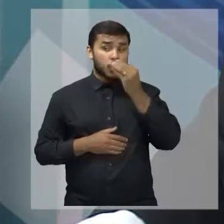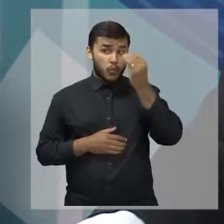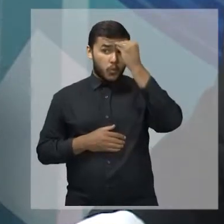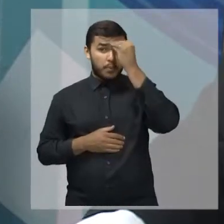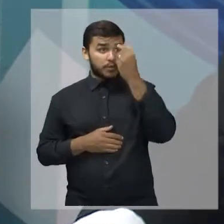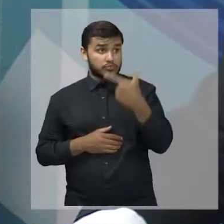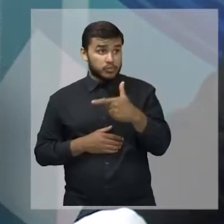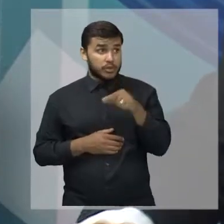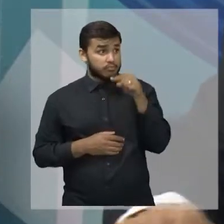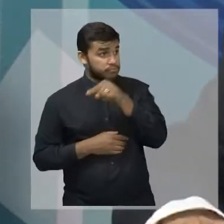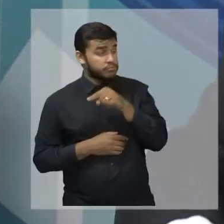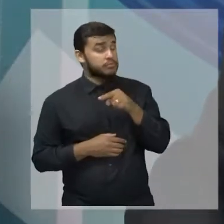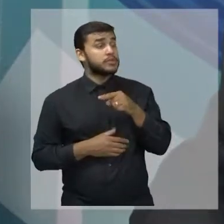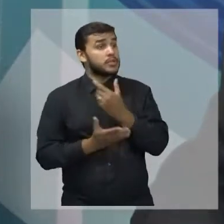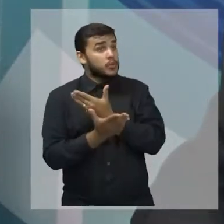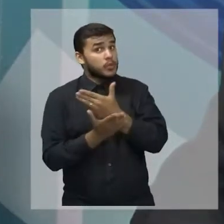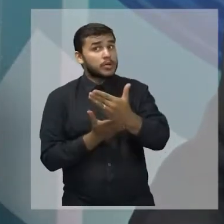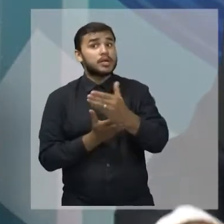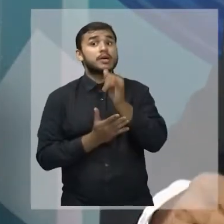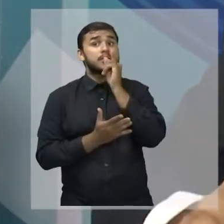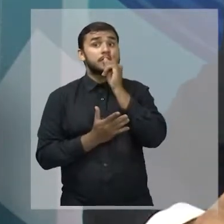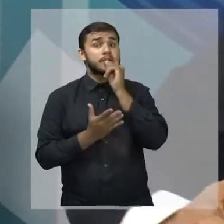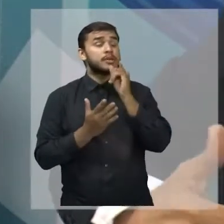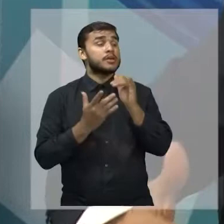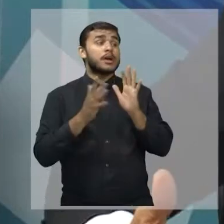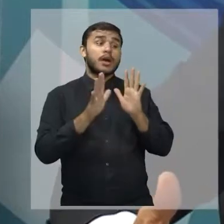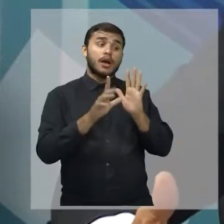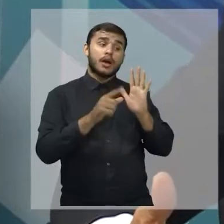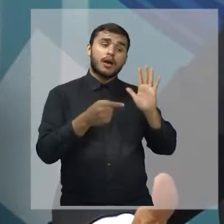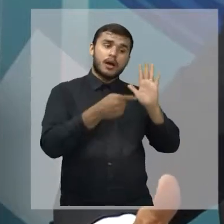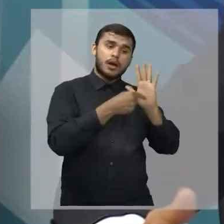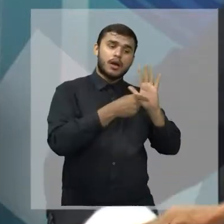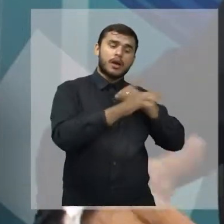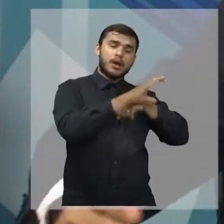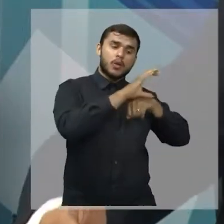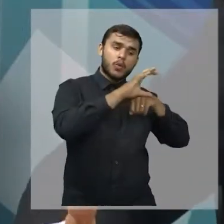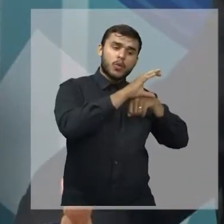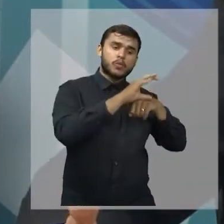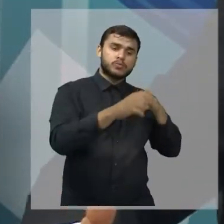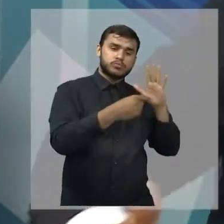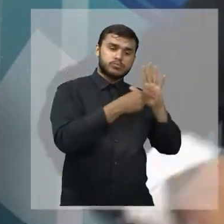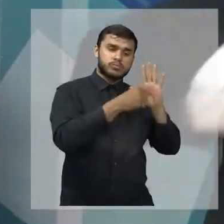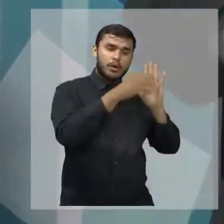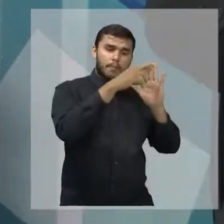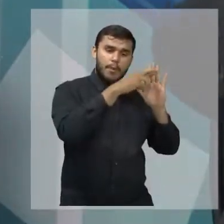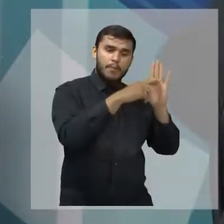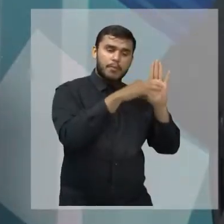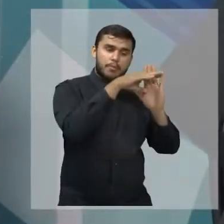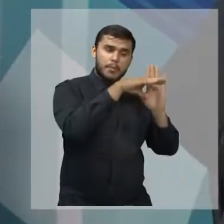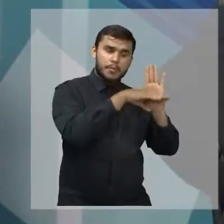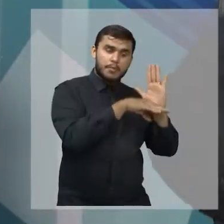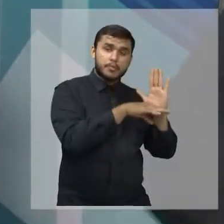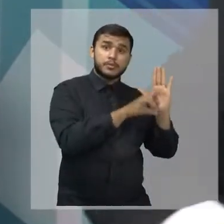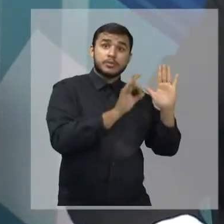princípio. O princípio é diferente da regra jurídica. O princípio exige modulação, ponderação. A regra, quando ela